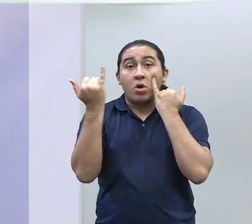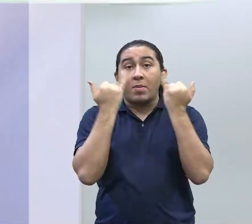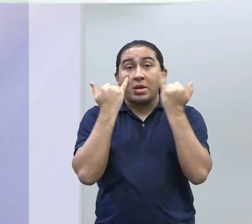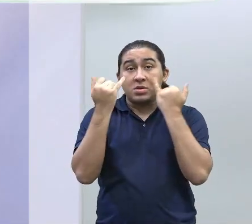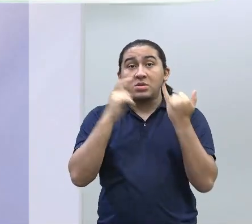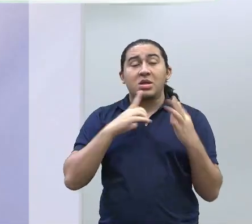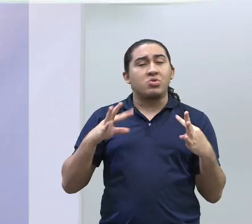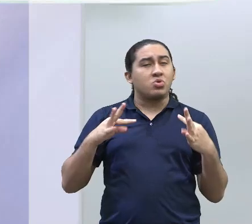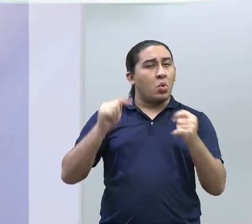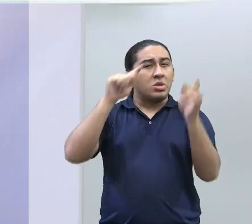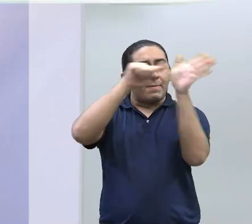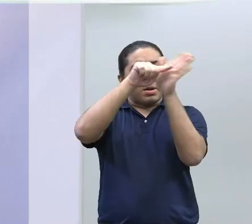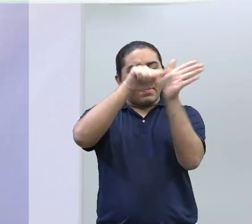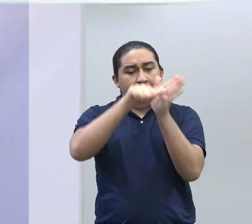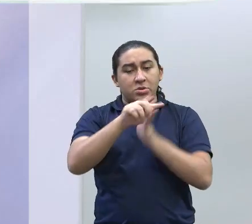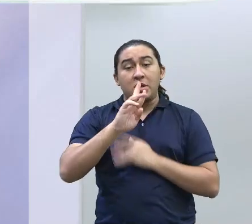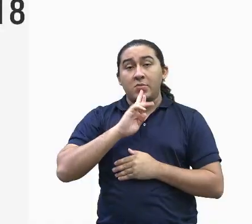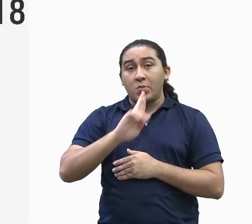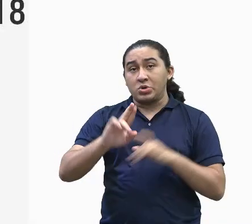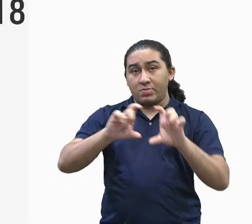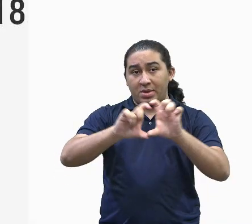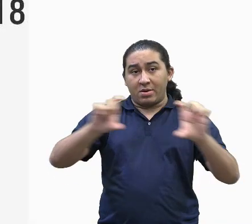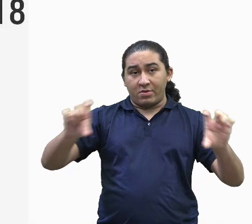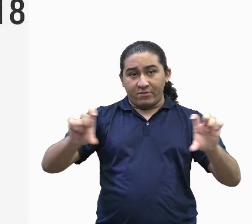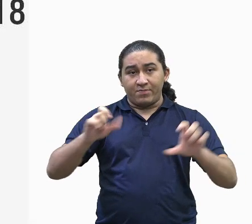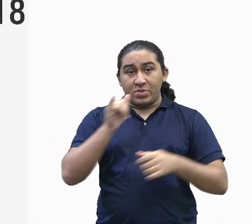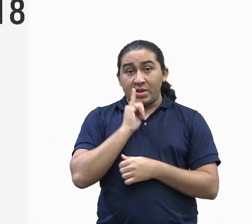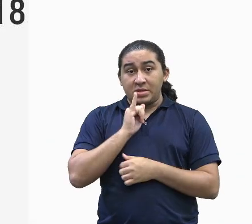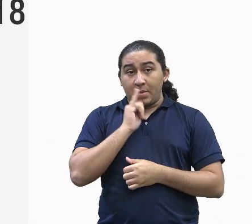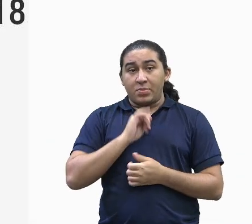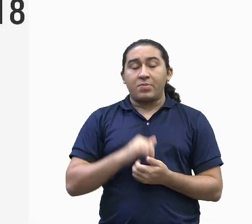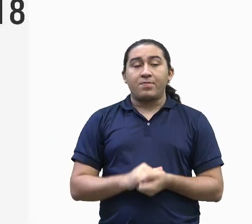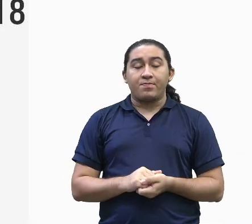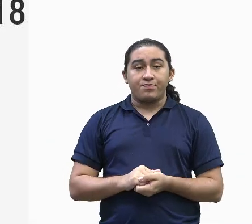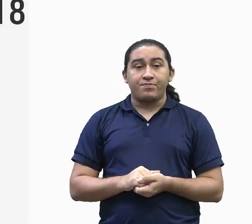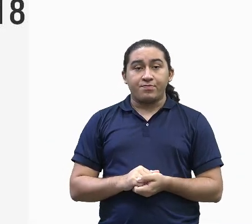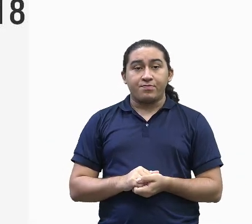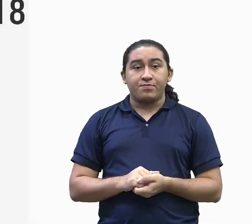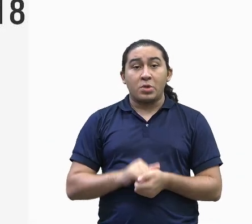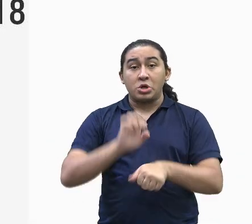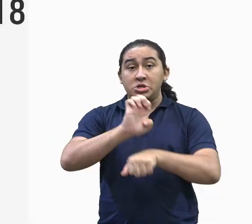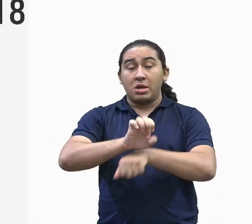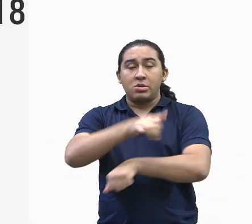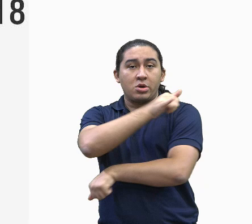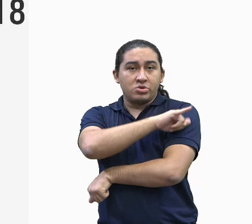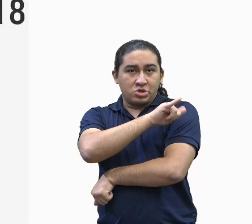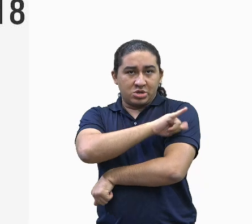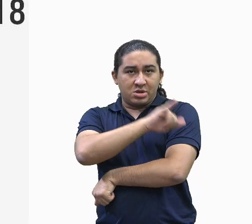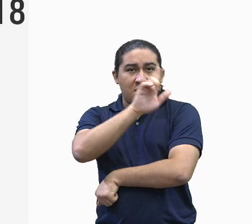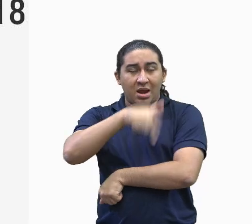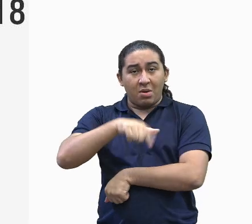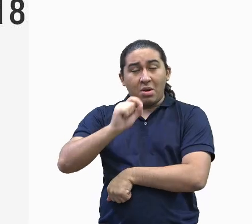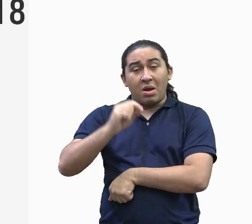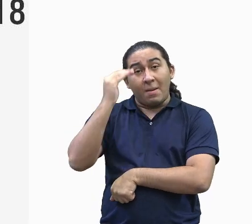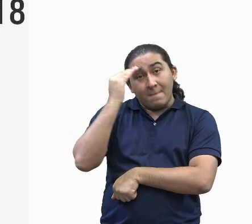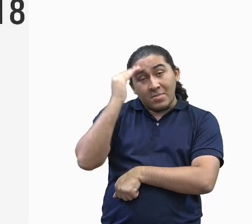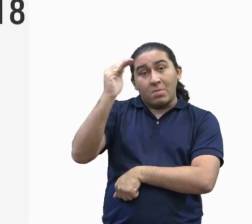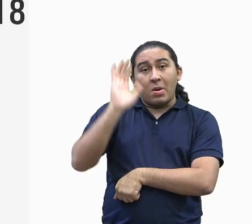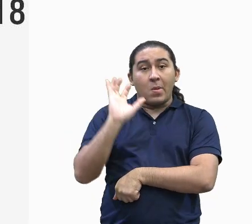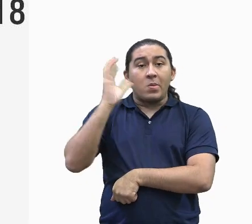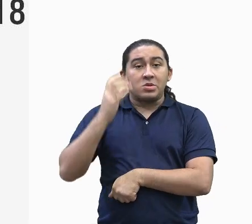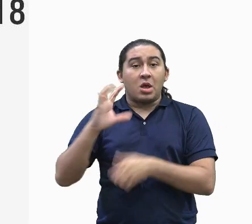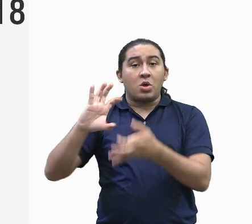a todas aquelas perguntas. Vamos ver um exemplo. O Rio de Janeiro, sede dos Jogos Olímpicos